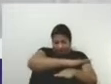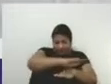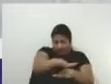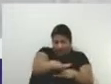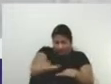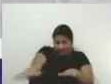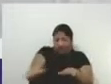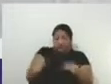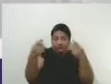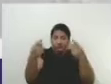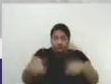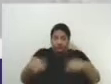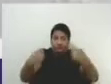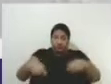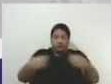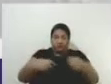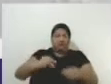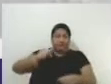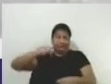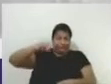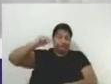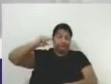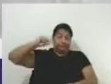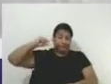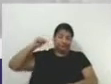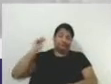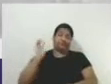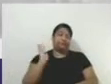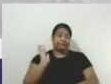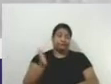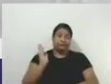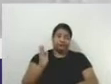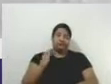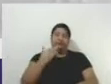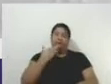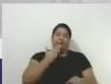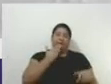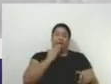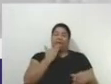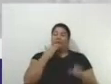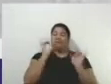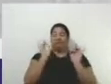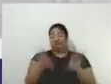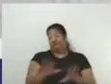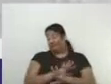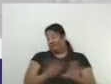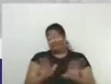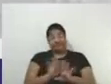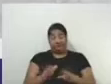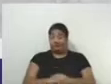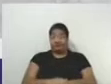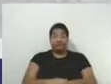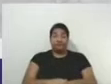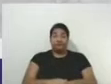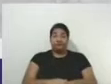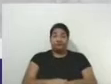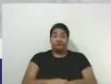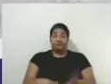e não é de agora, a rua está largada, essa é uma verdade. E nós temos